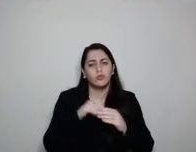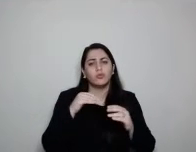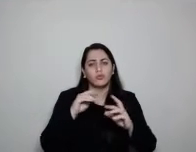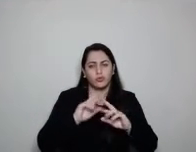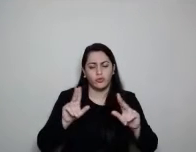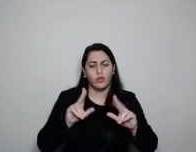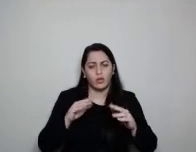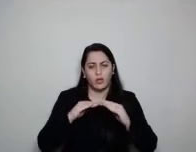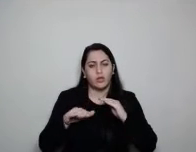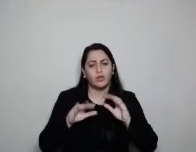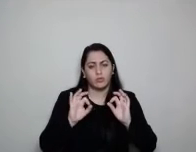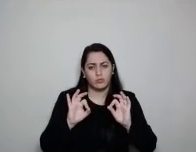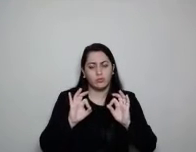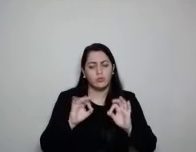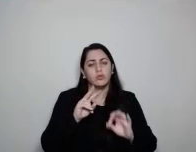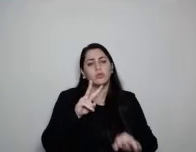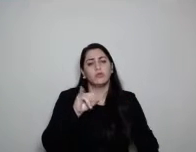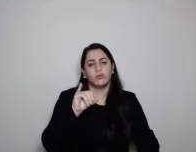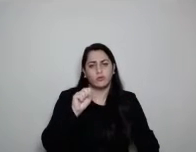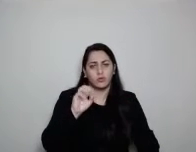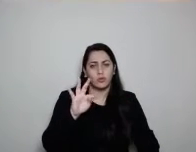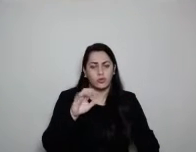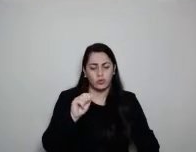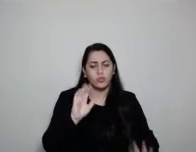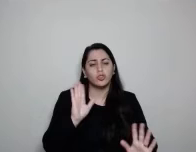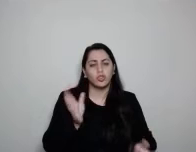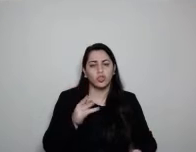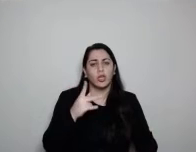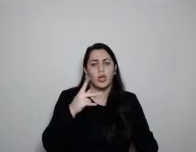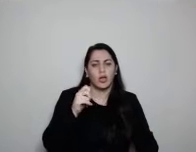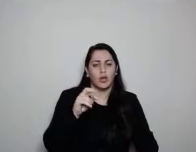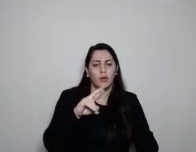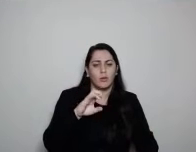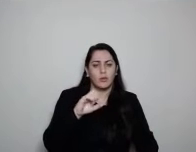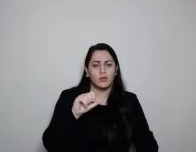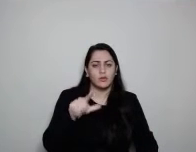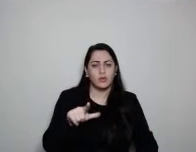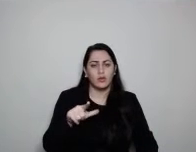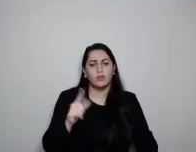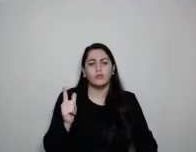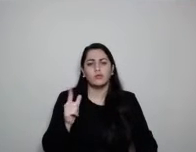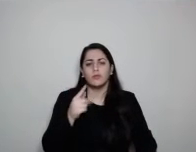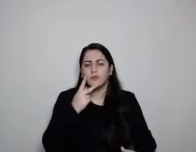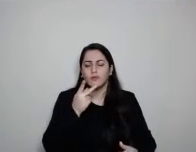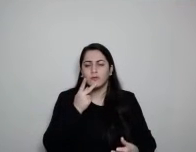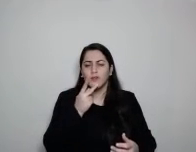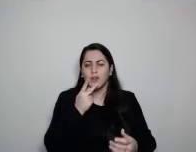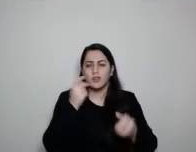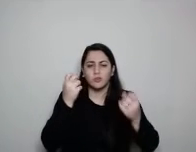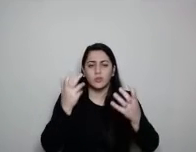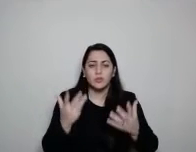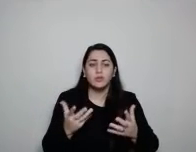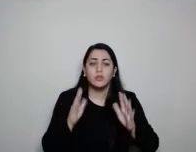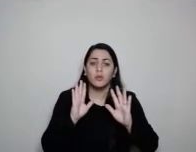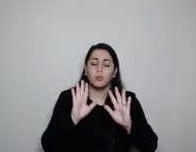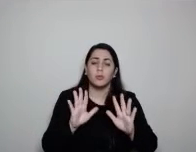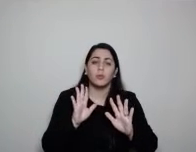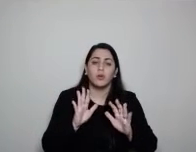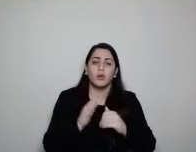voto visto e divergente, parcialmente. Já há? Por causa dessa empolgação de Vossa Excelência toda, mas Vossa Excelência só